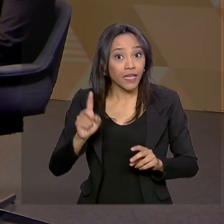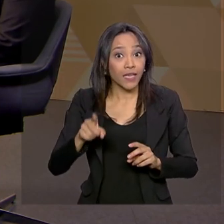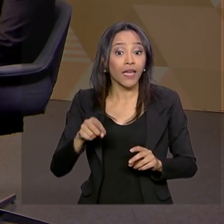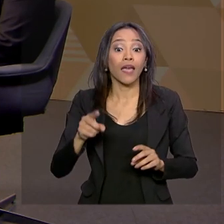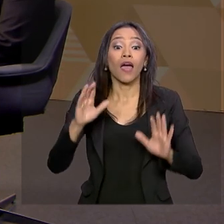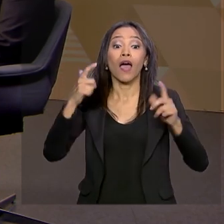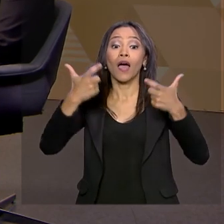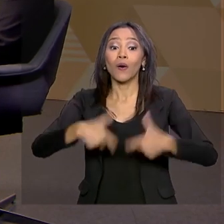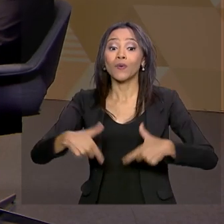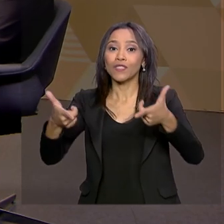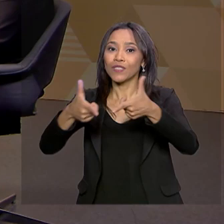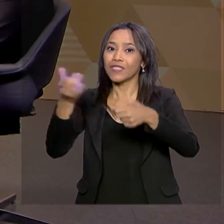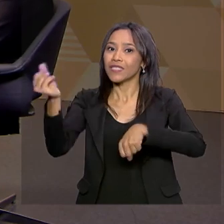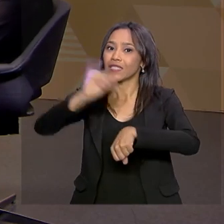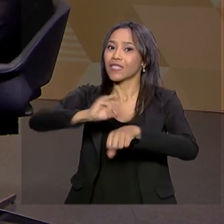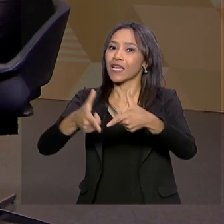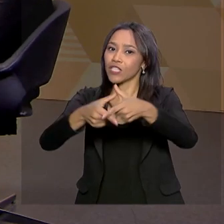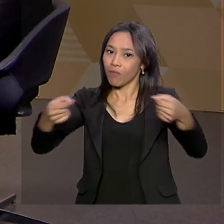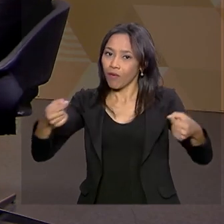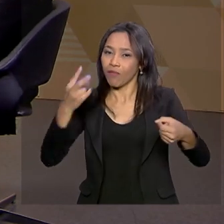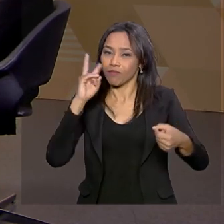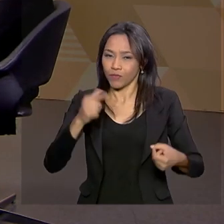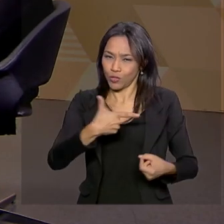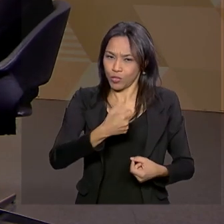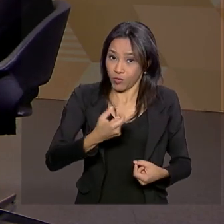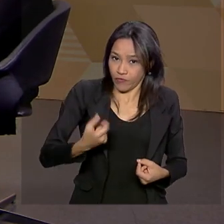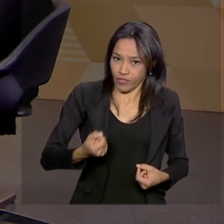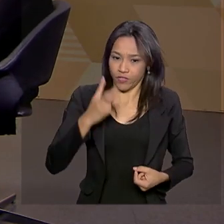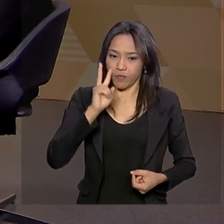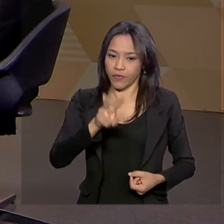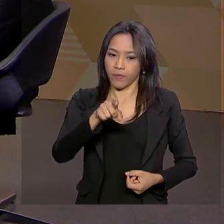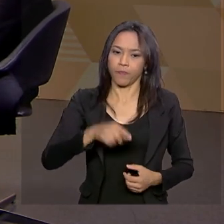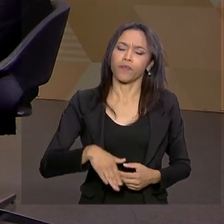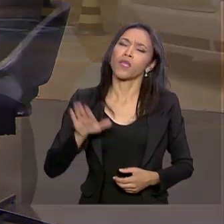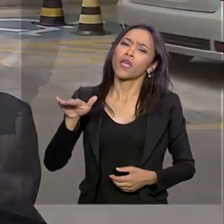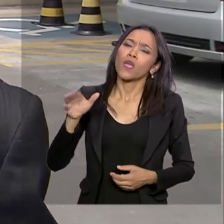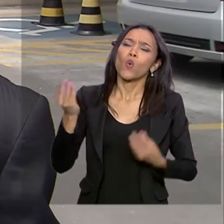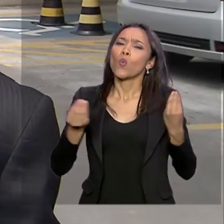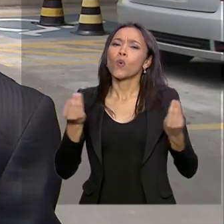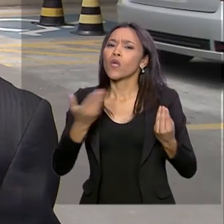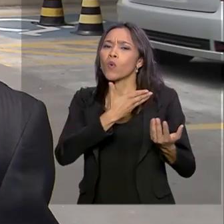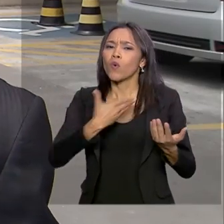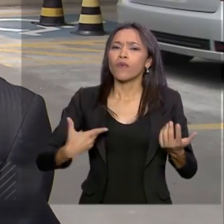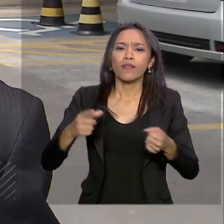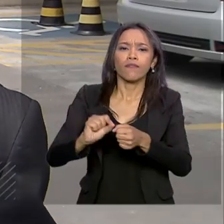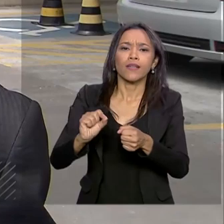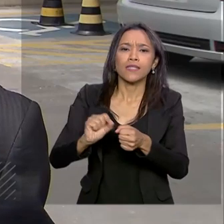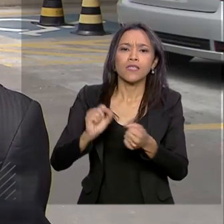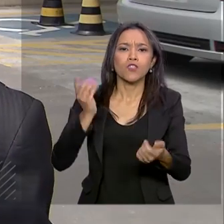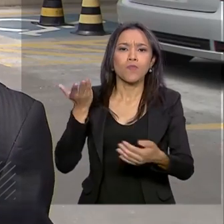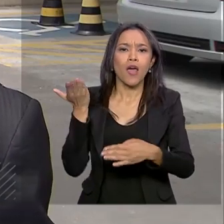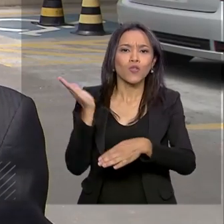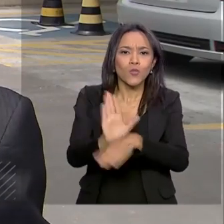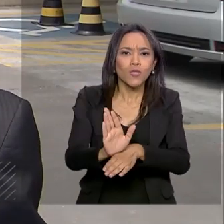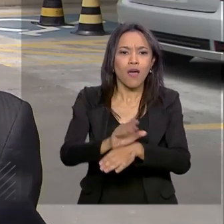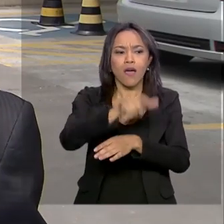que vem, 2020. Vamos vê-lo aqui na tela. Você saber o que o governo está fazendo para ajudar os